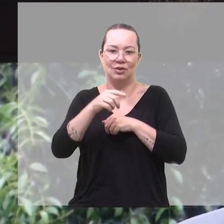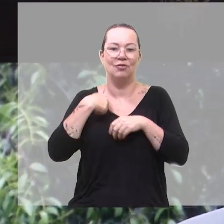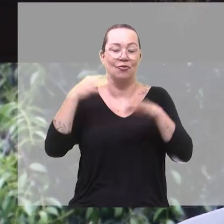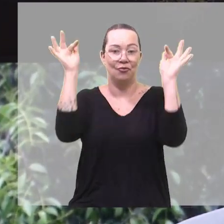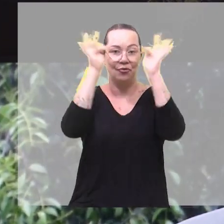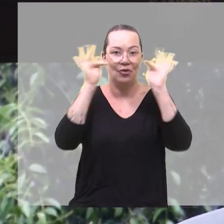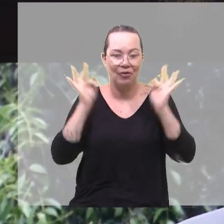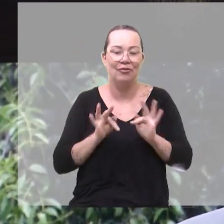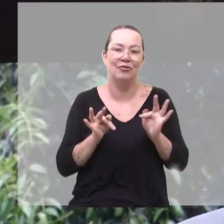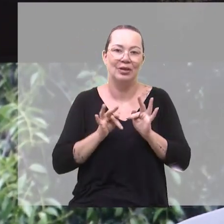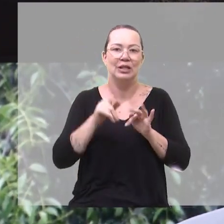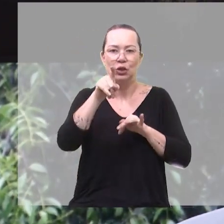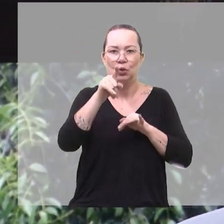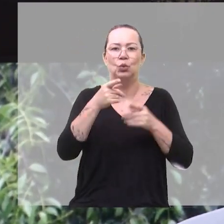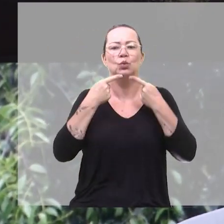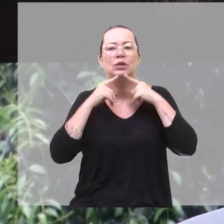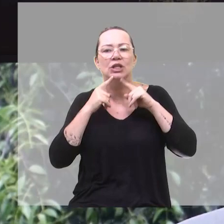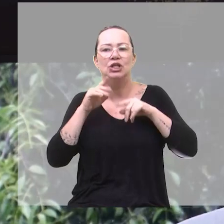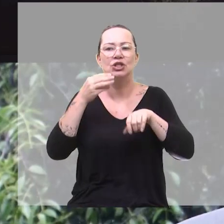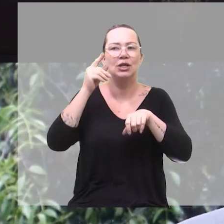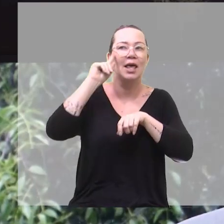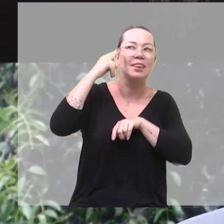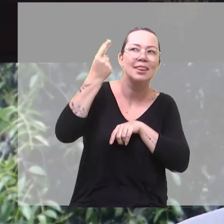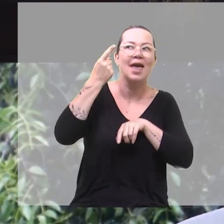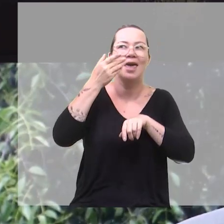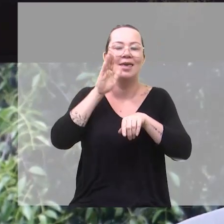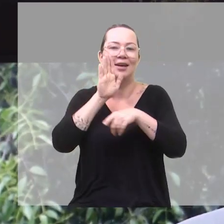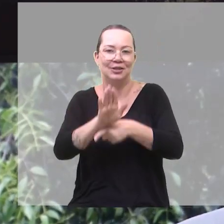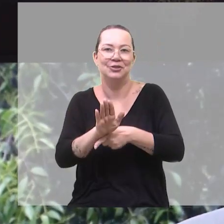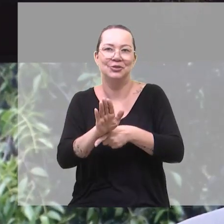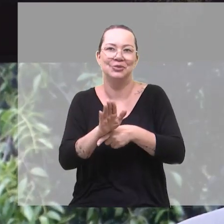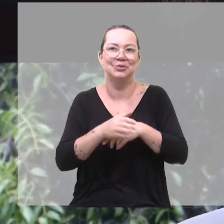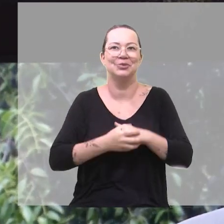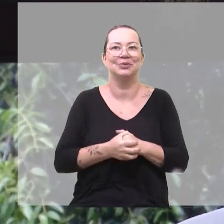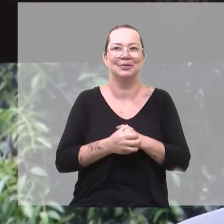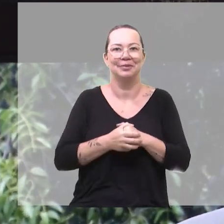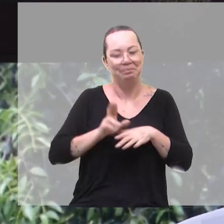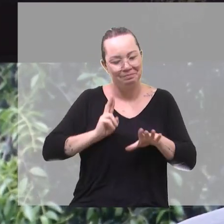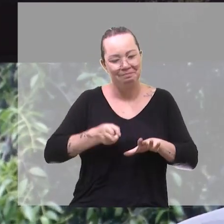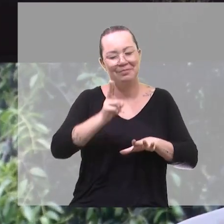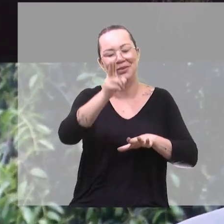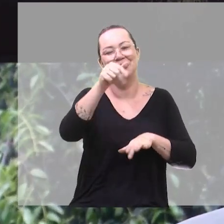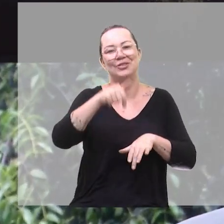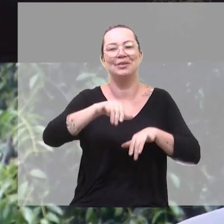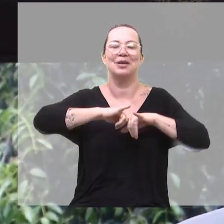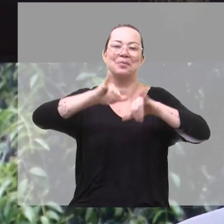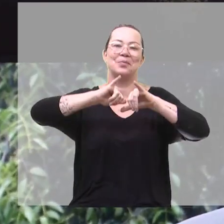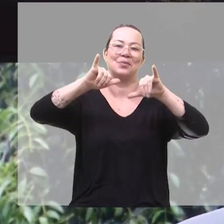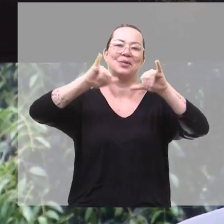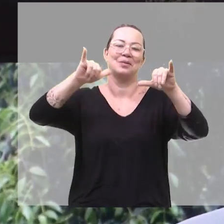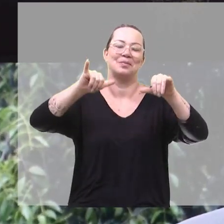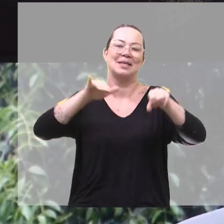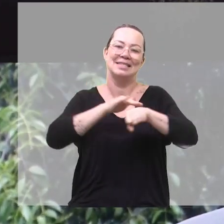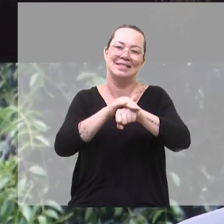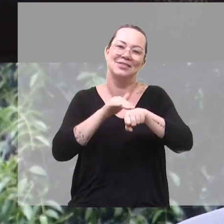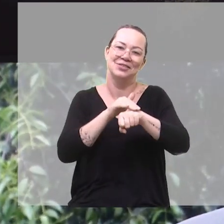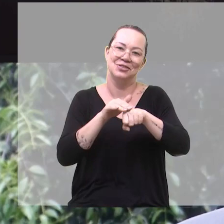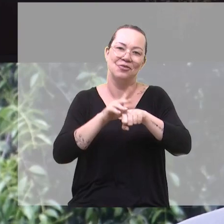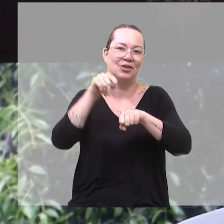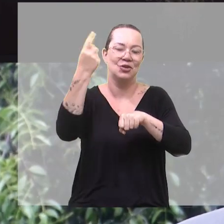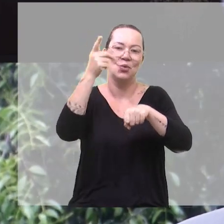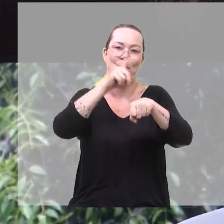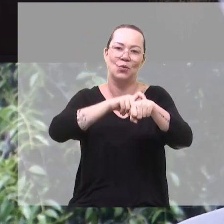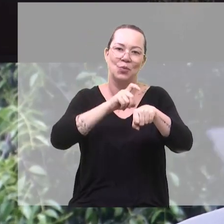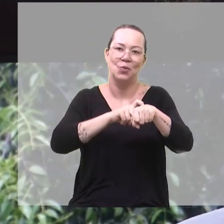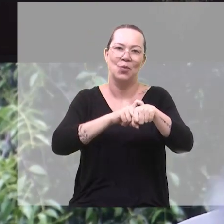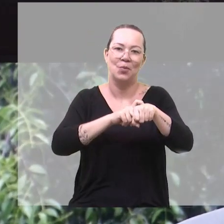3066-3979. Eu vou ficar muito feliz com sua crítica, com sua sugestão, com sua contribuição. E segue com a programação da Roda de